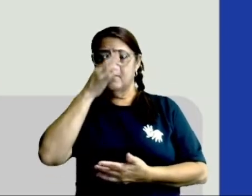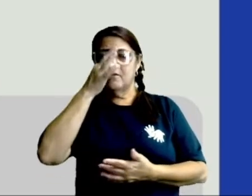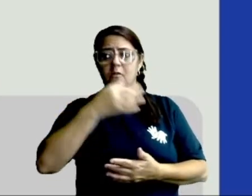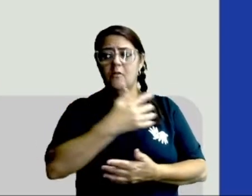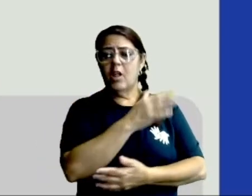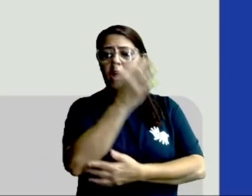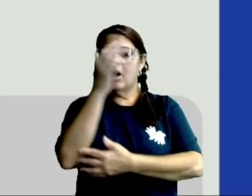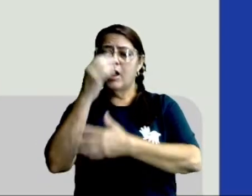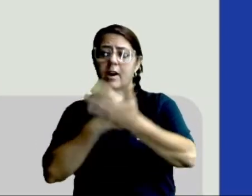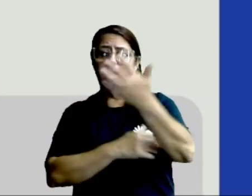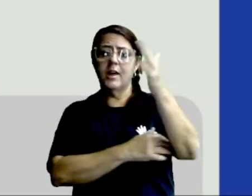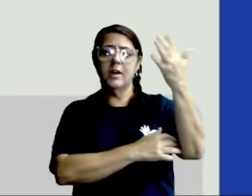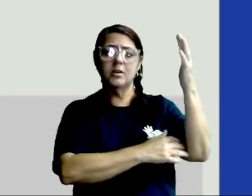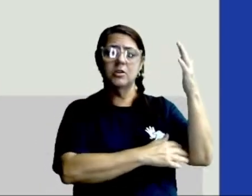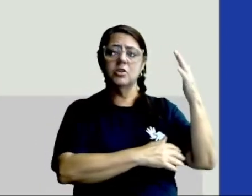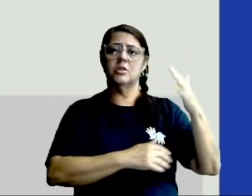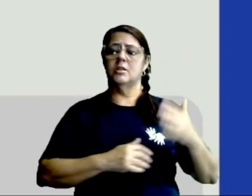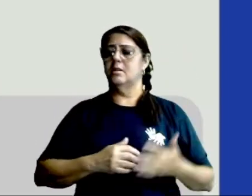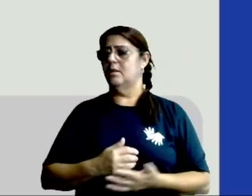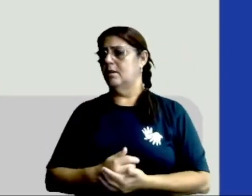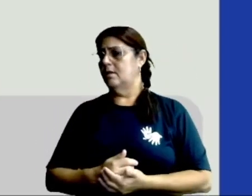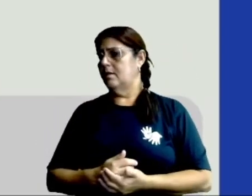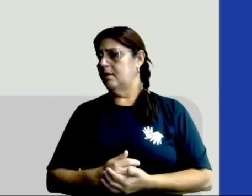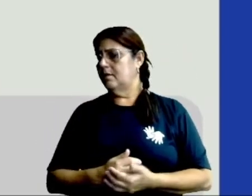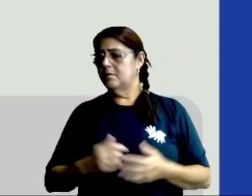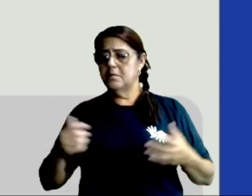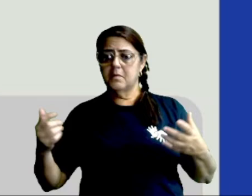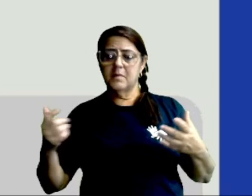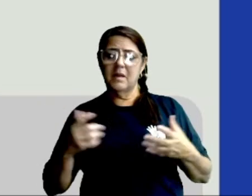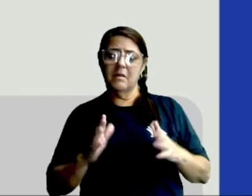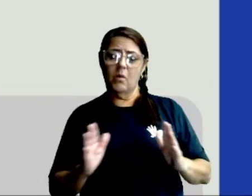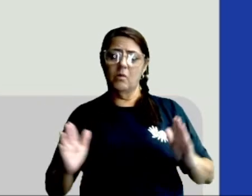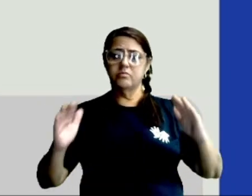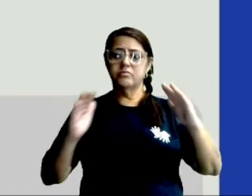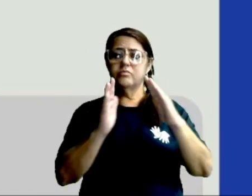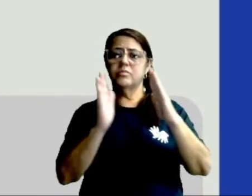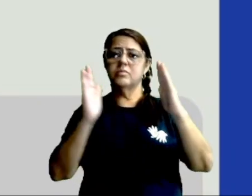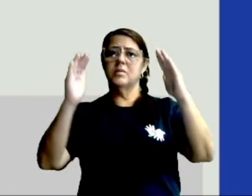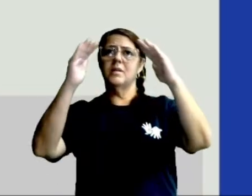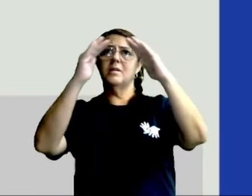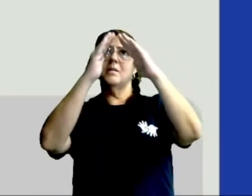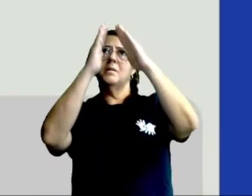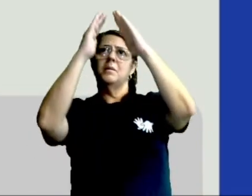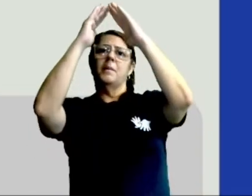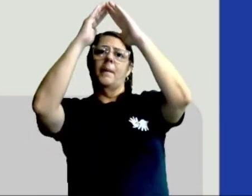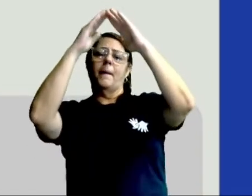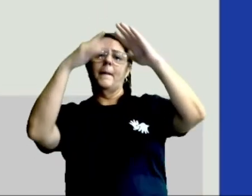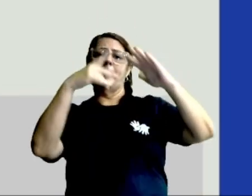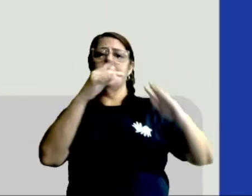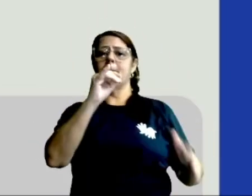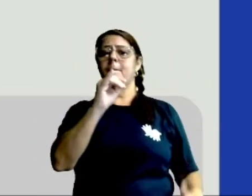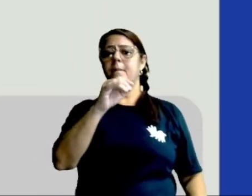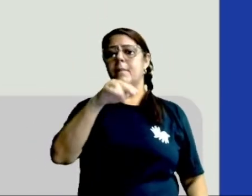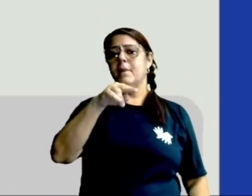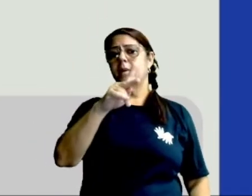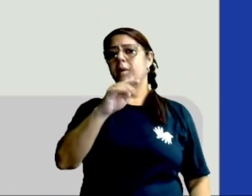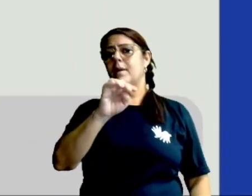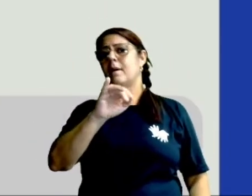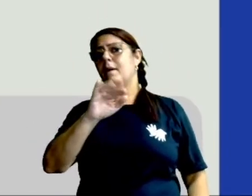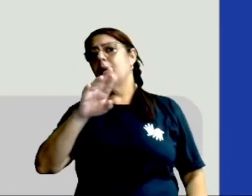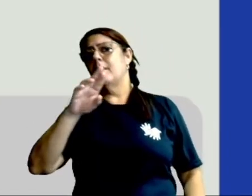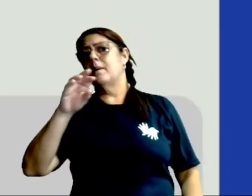que é chamada também floresta boreal, que são os pinheirinhos de Natal, né, aquelas em forma de pinheiro. E a tundra,